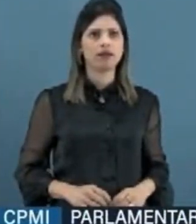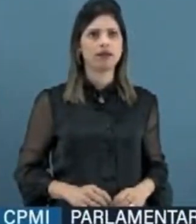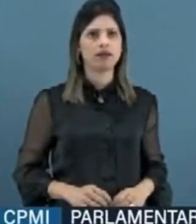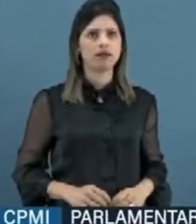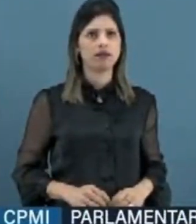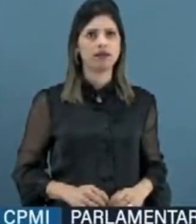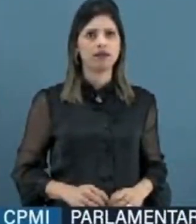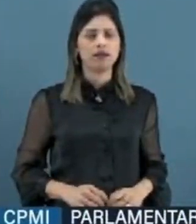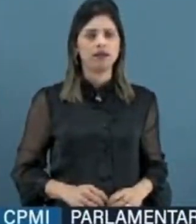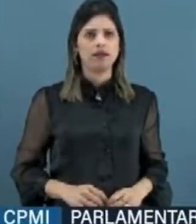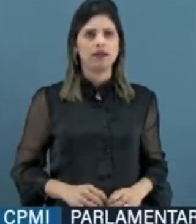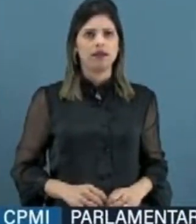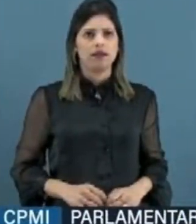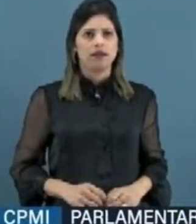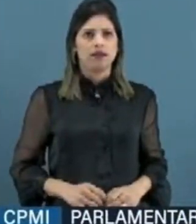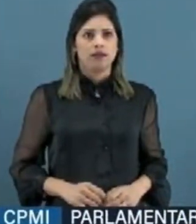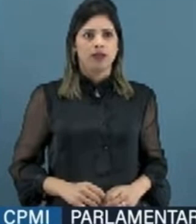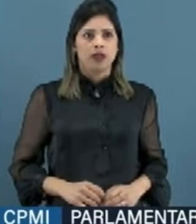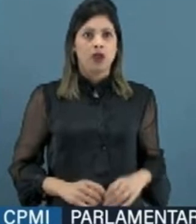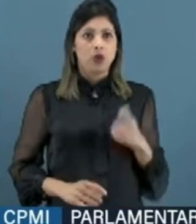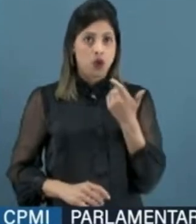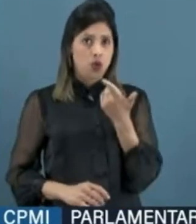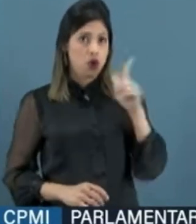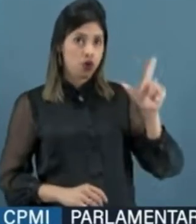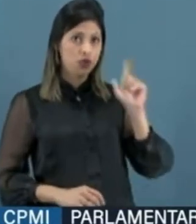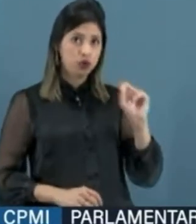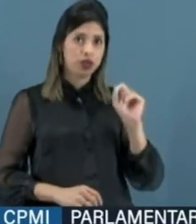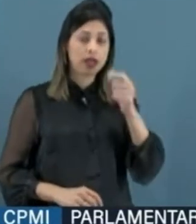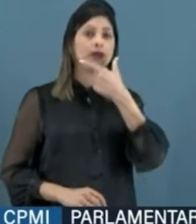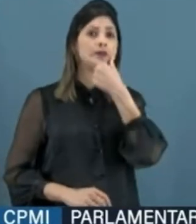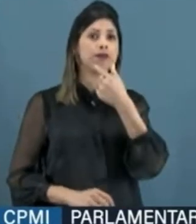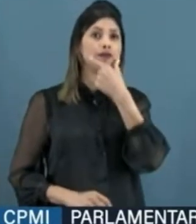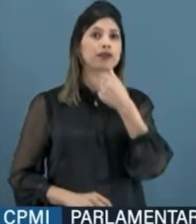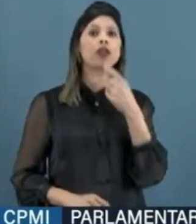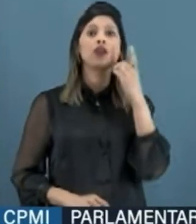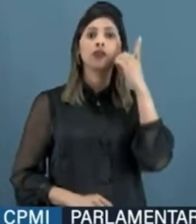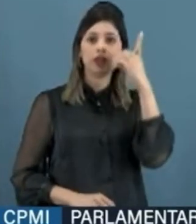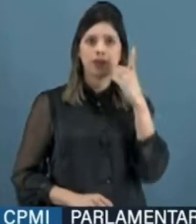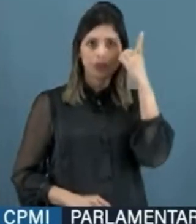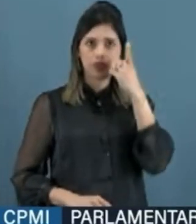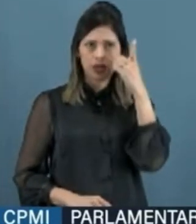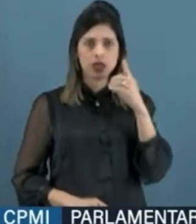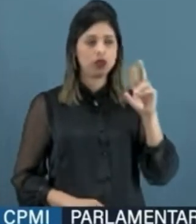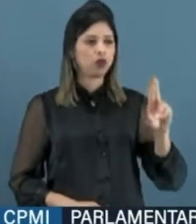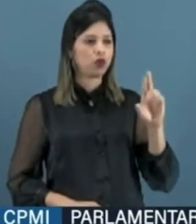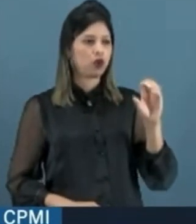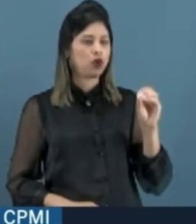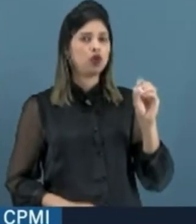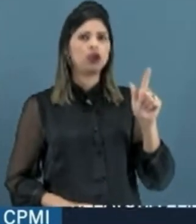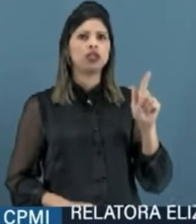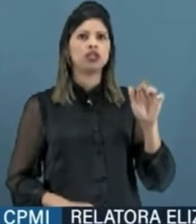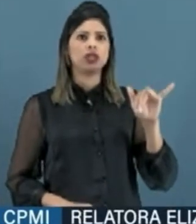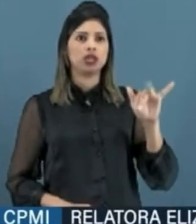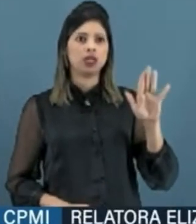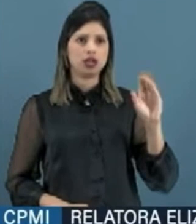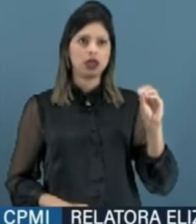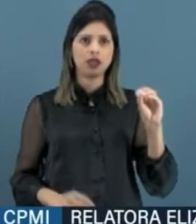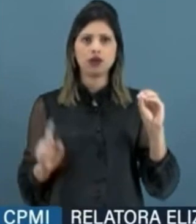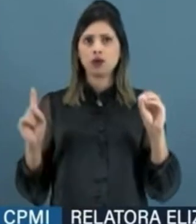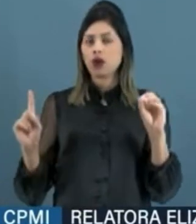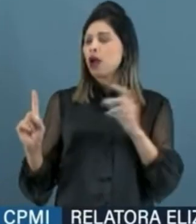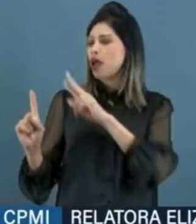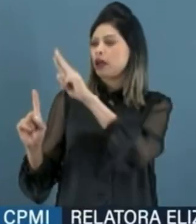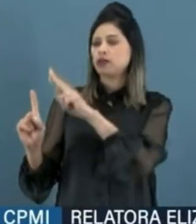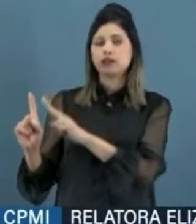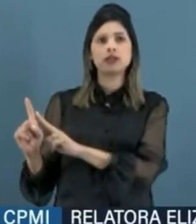Muito obrigado. Antes de passar a palavra ao próximo orador inscrito, que é o senador Rogério Carvalho, eu vou passar a palavra para a senadora Elisiane, que,